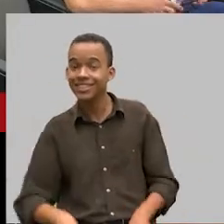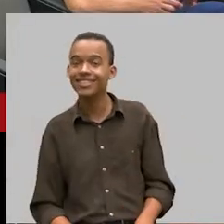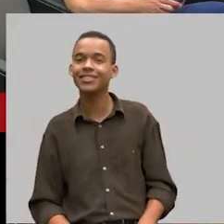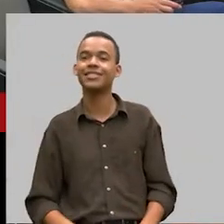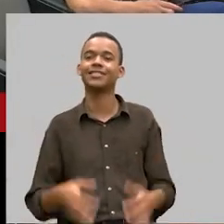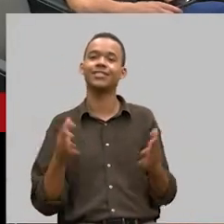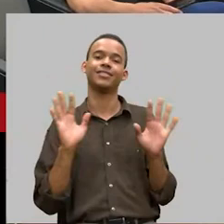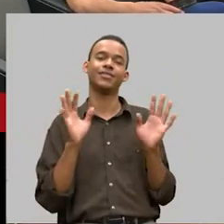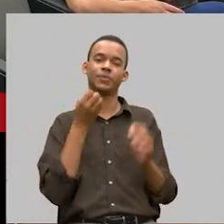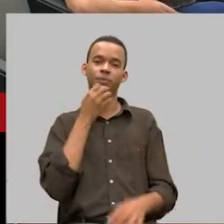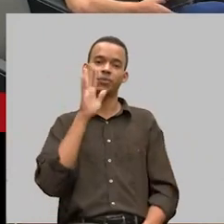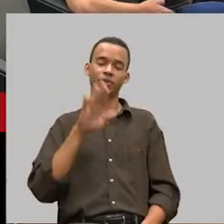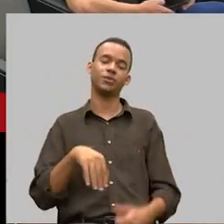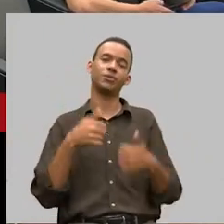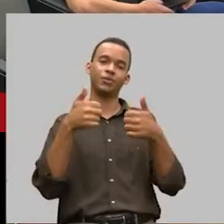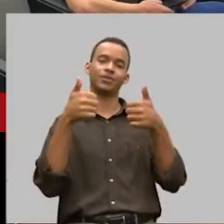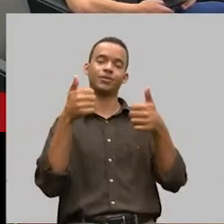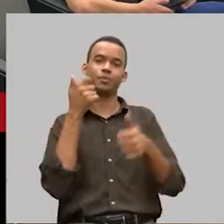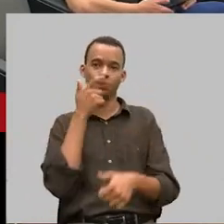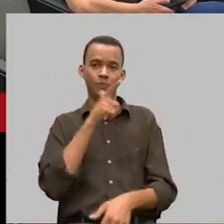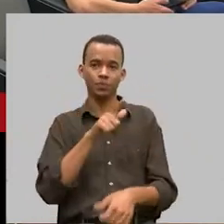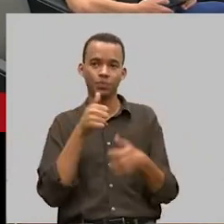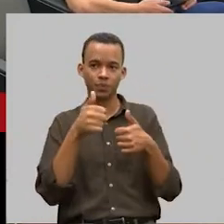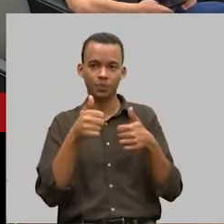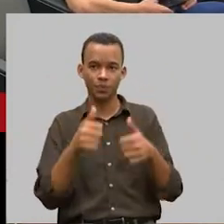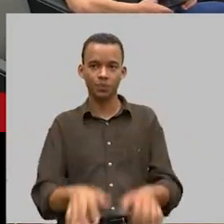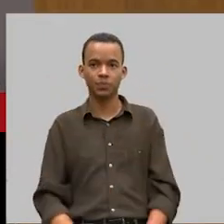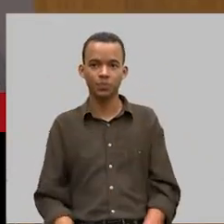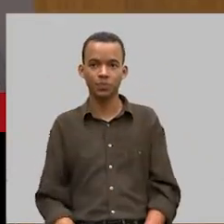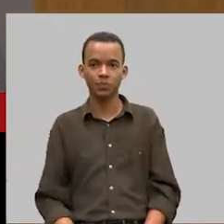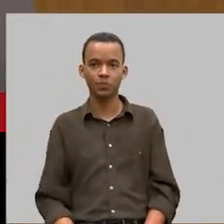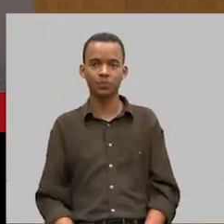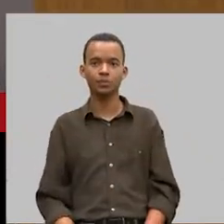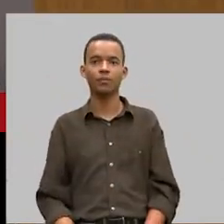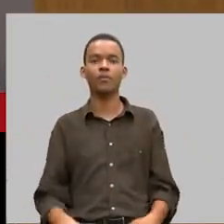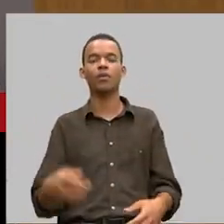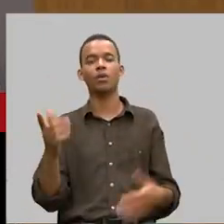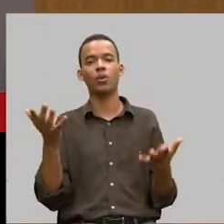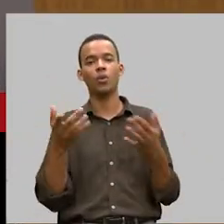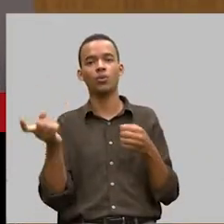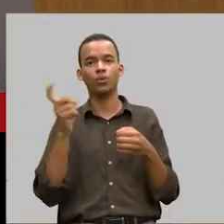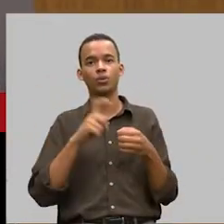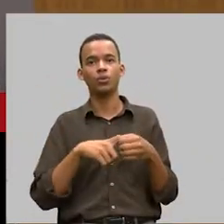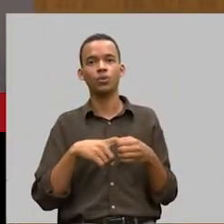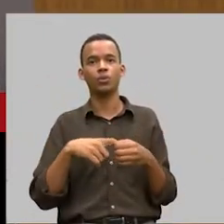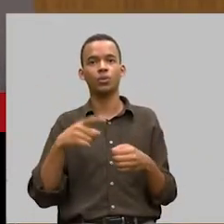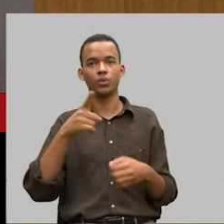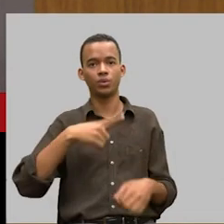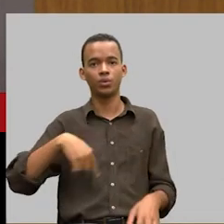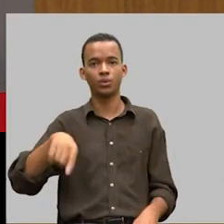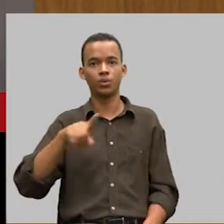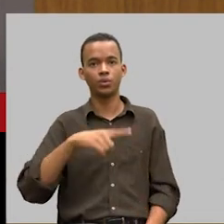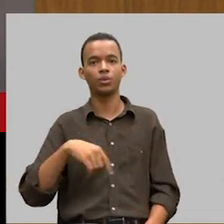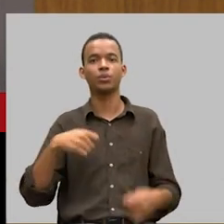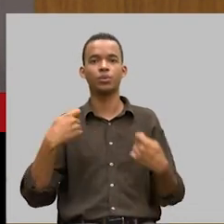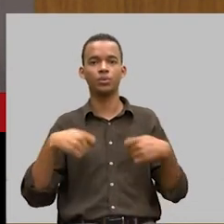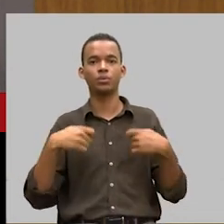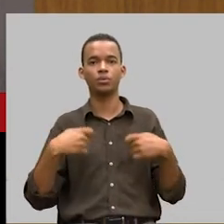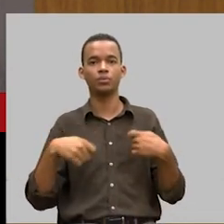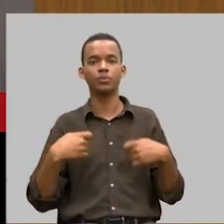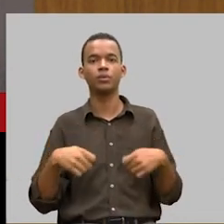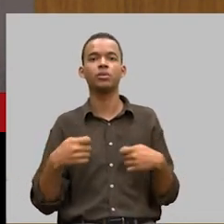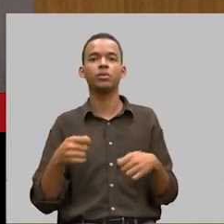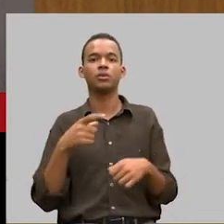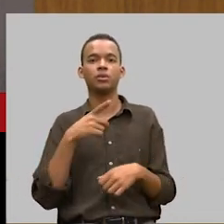tarde aí agora sim e novamente eu gostaria de cumprimentar a mesa aqui nas pessoas das